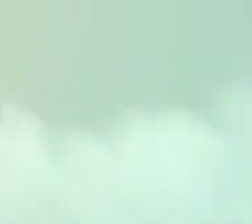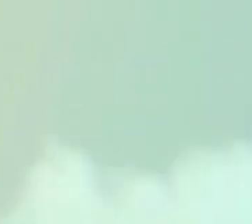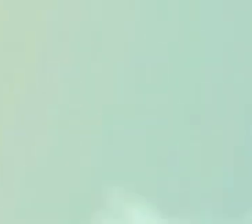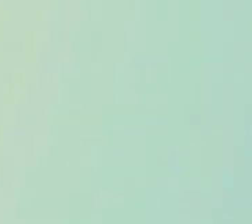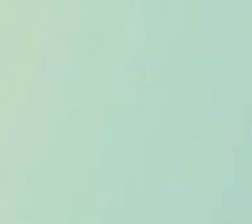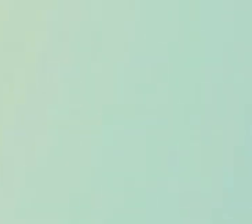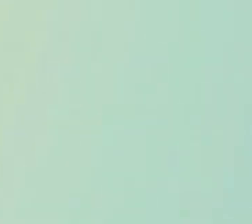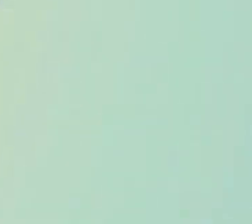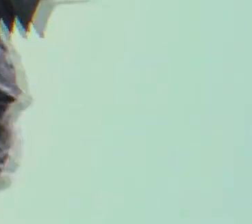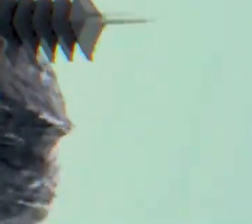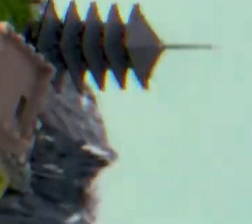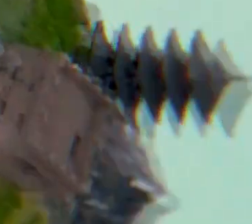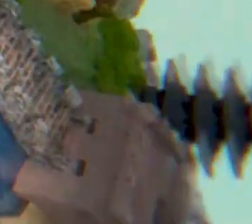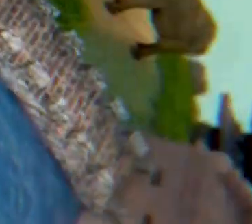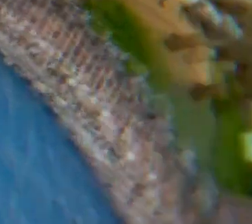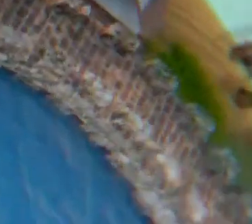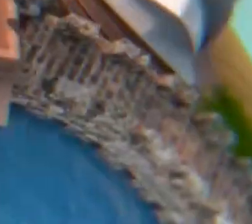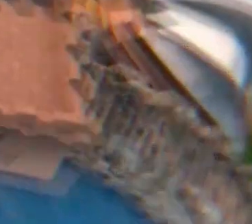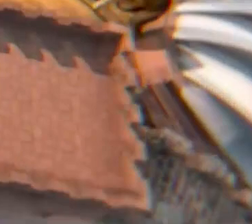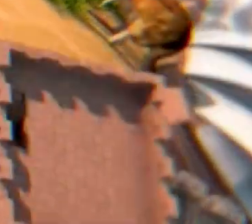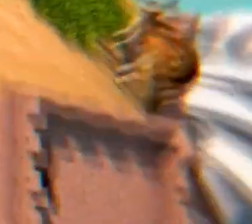sustentabilidade.